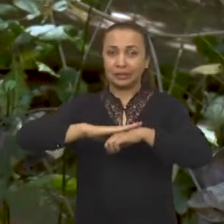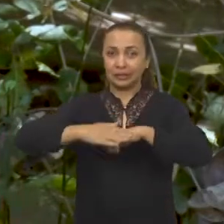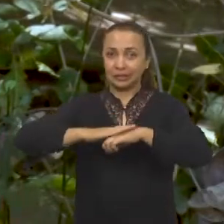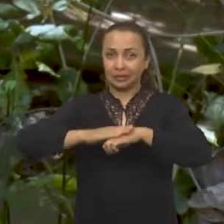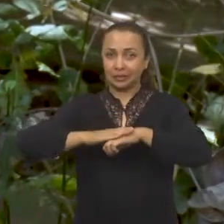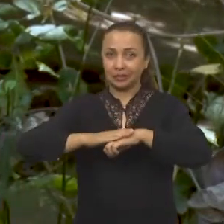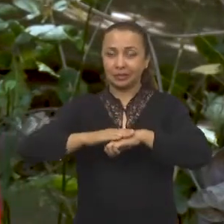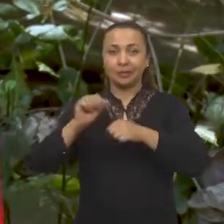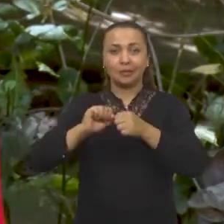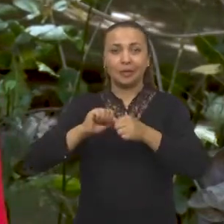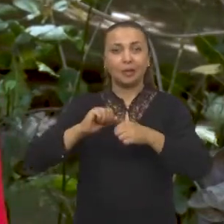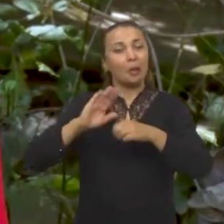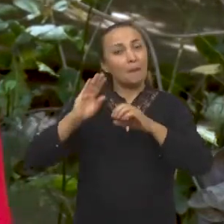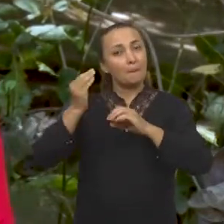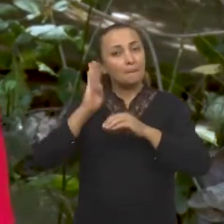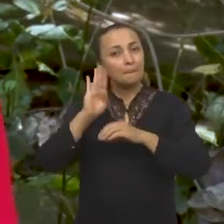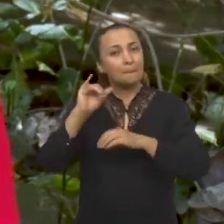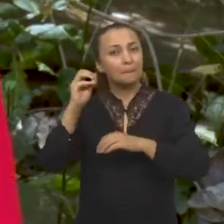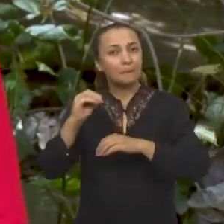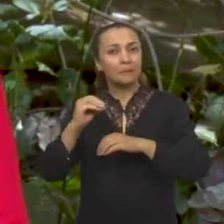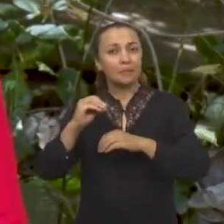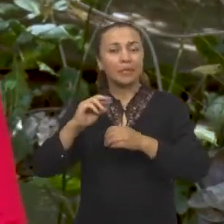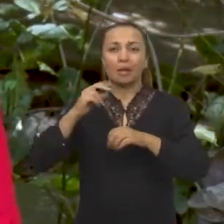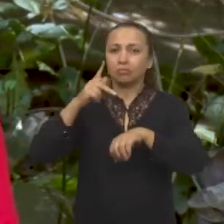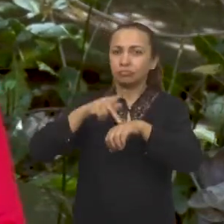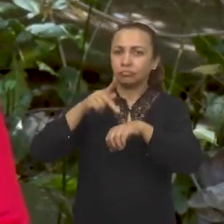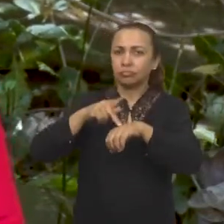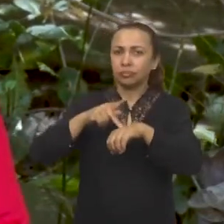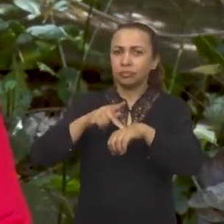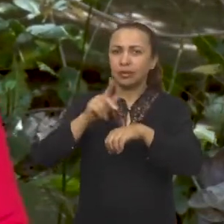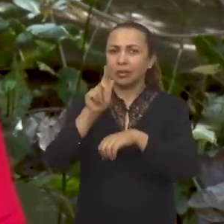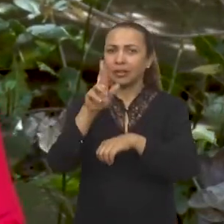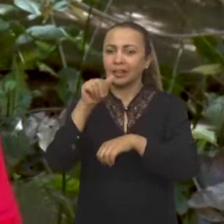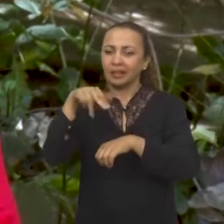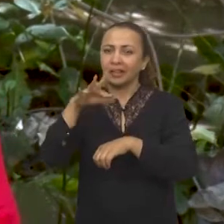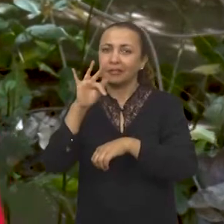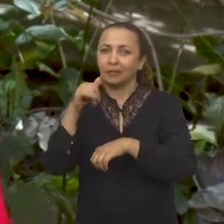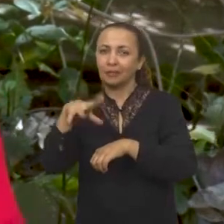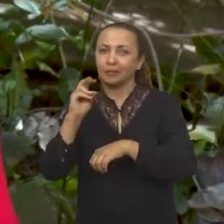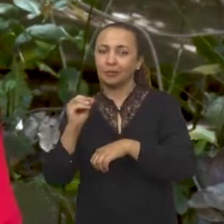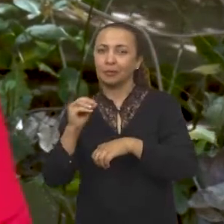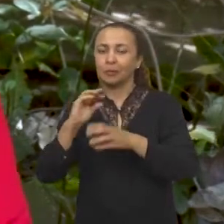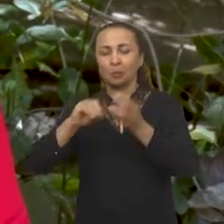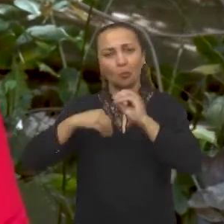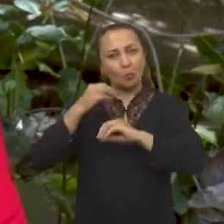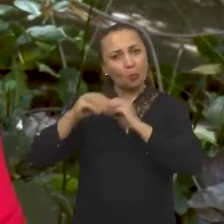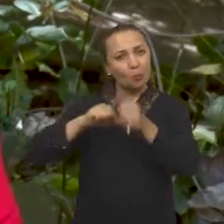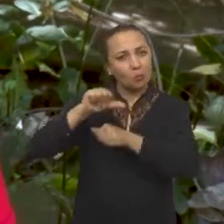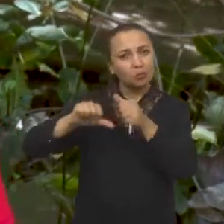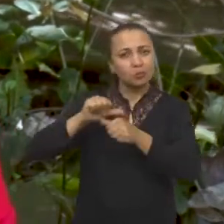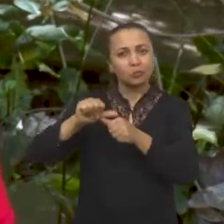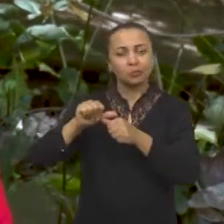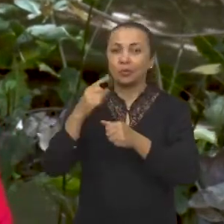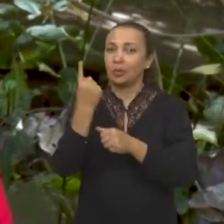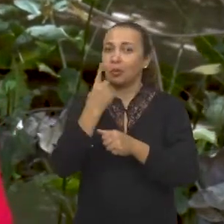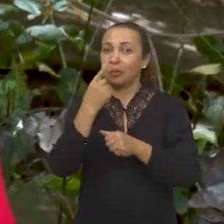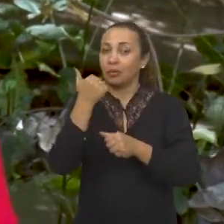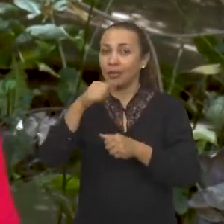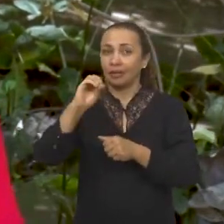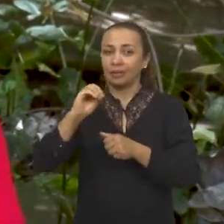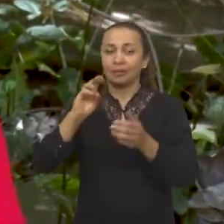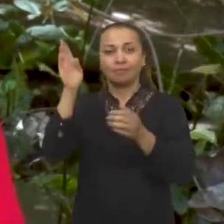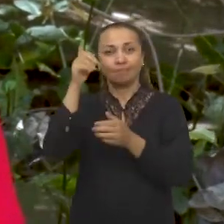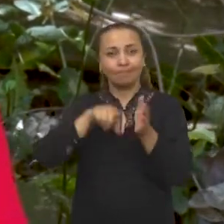de biocelulose, nanopartículas de prata e grafeno modificado. O estudo é uma das 10 pesquisas